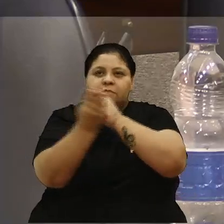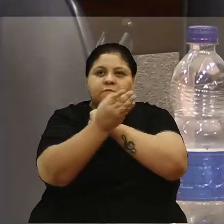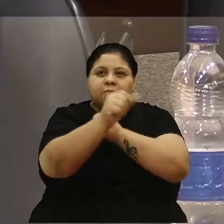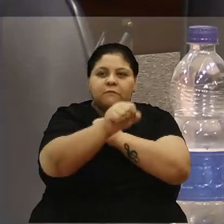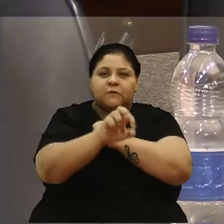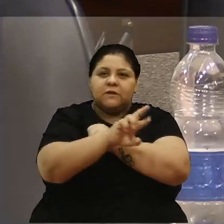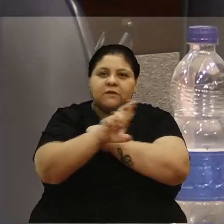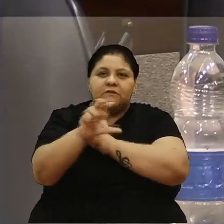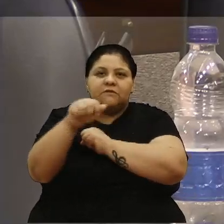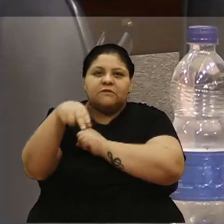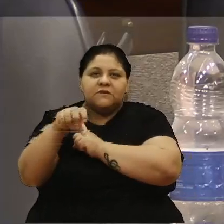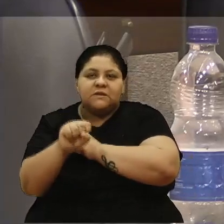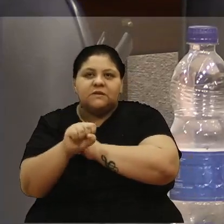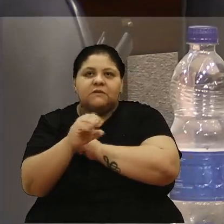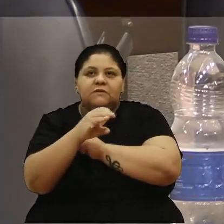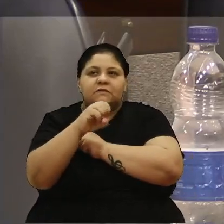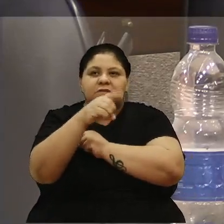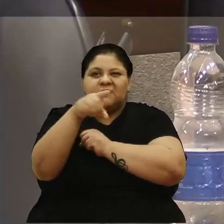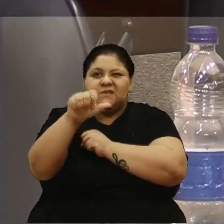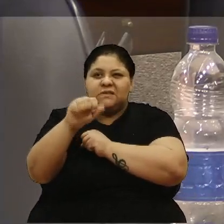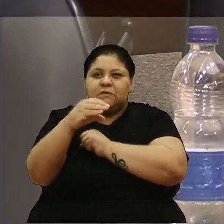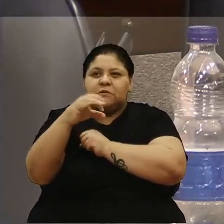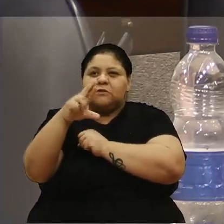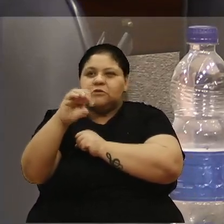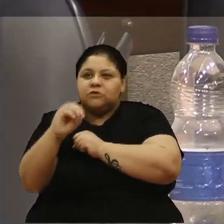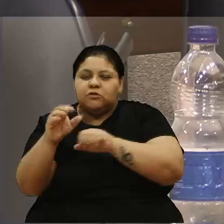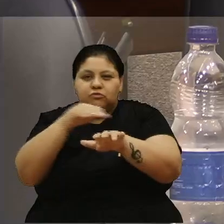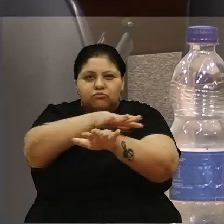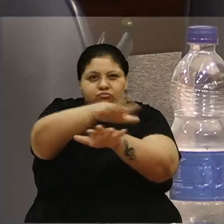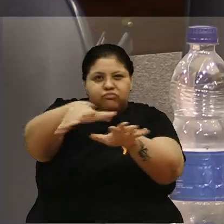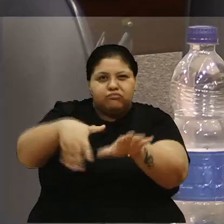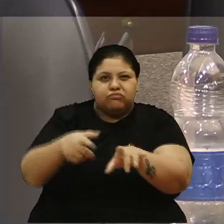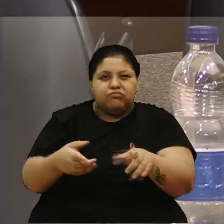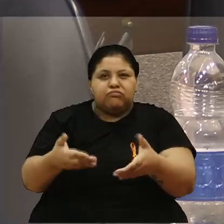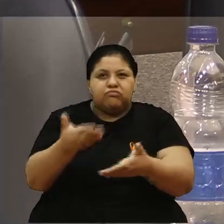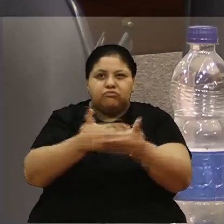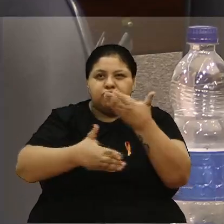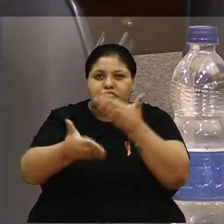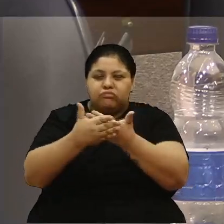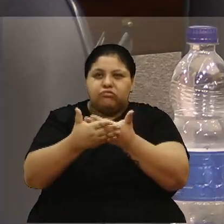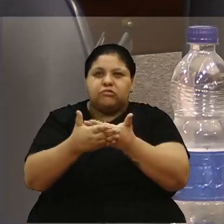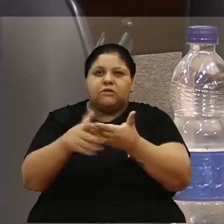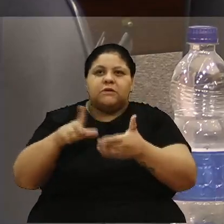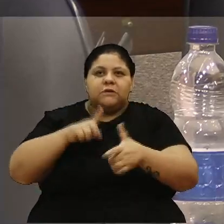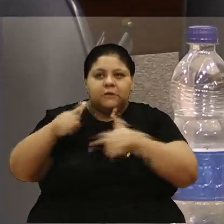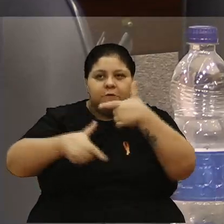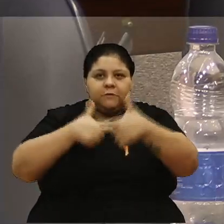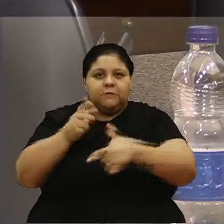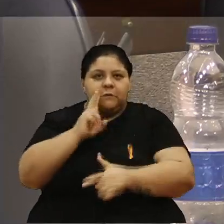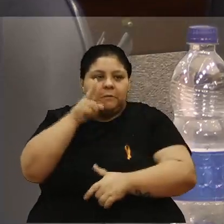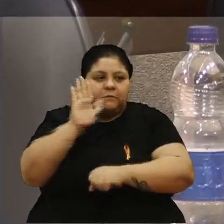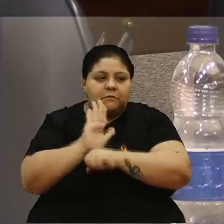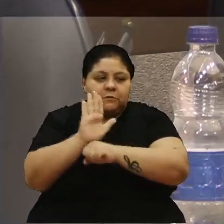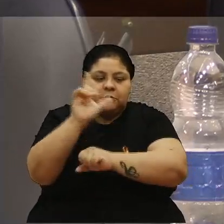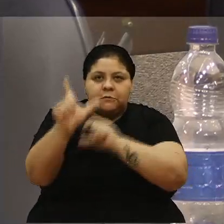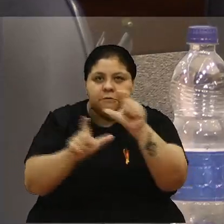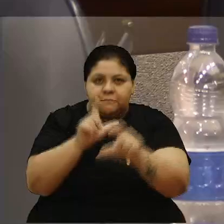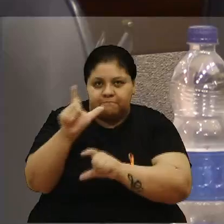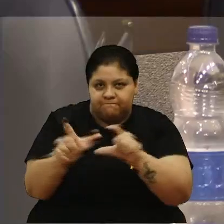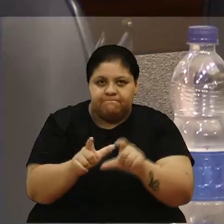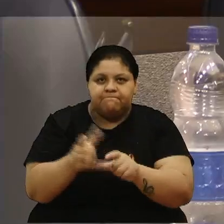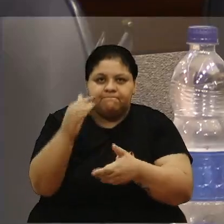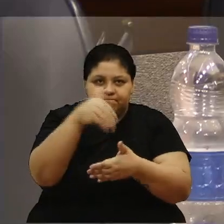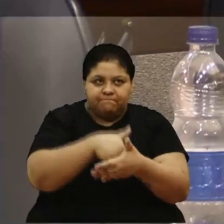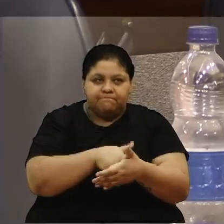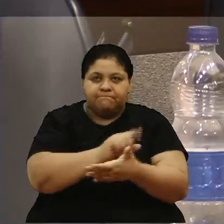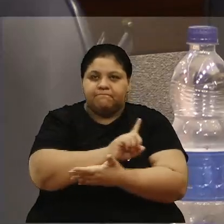São Ciro, Marilã, Século XX, Fátima, ali onde estão inseridas nas bacias, nós temos que trabalhar forte para ajudar essas pessoas que estão dentro,